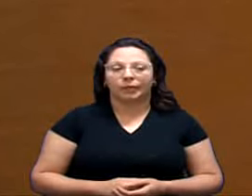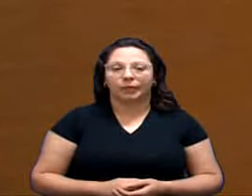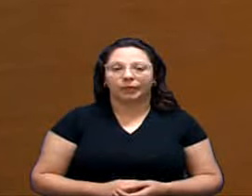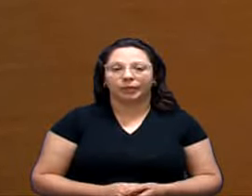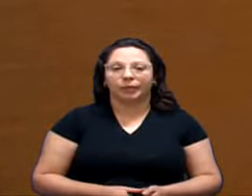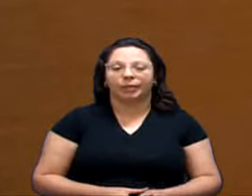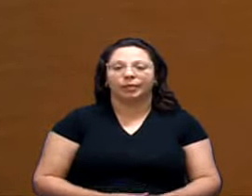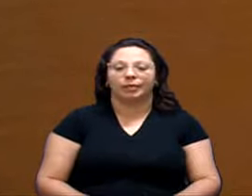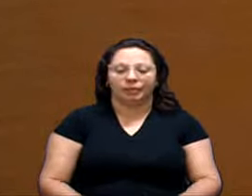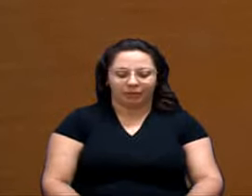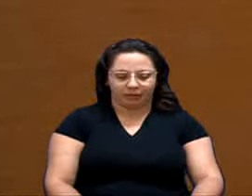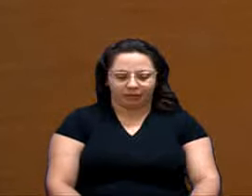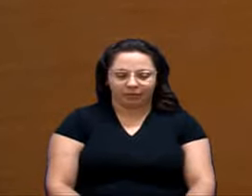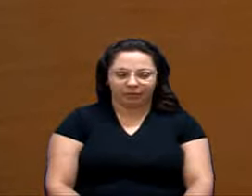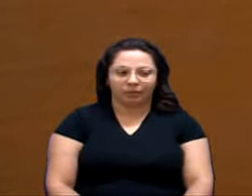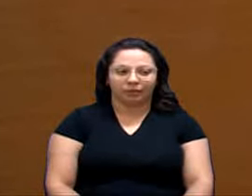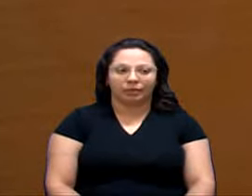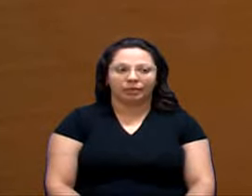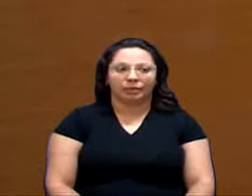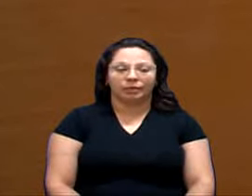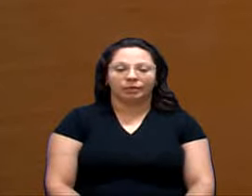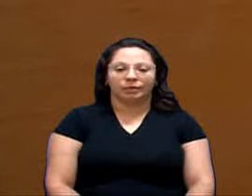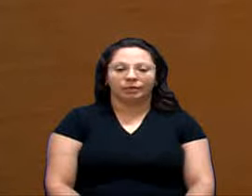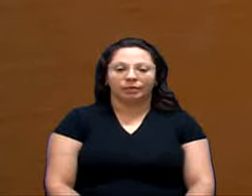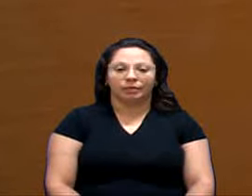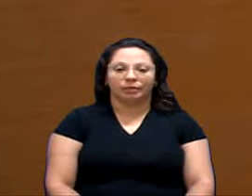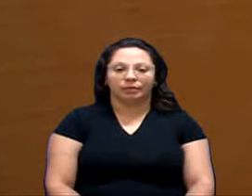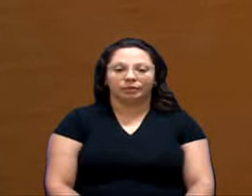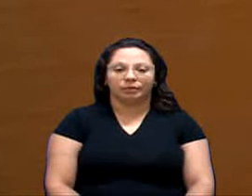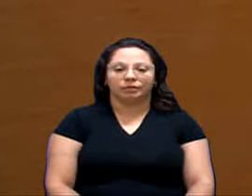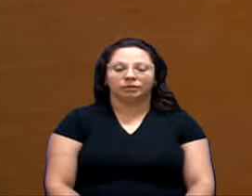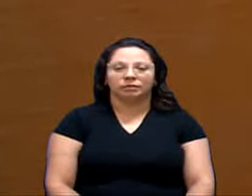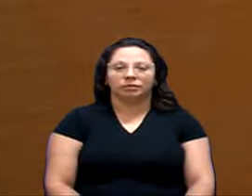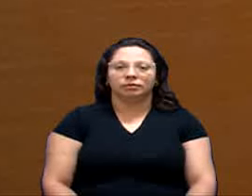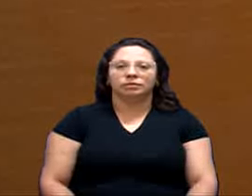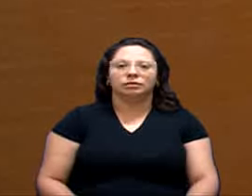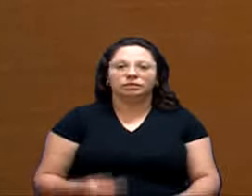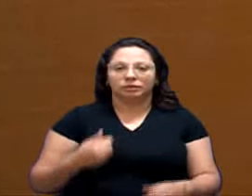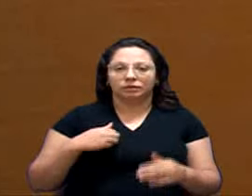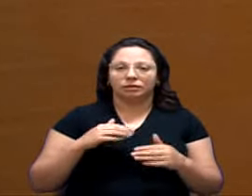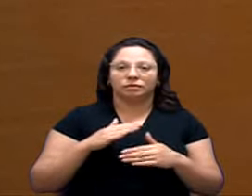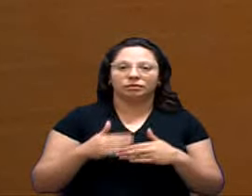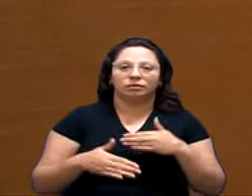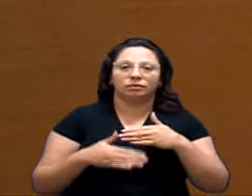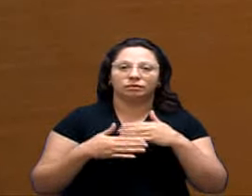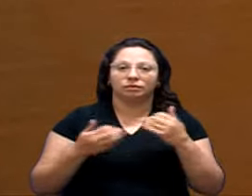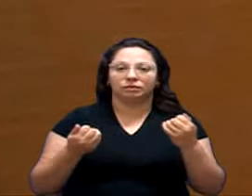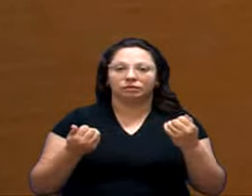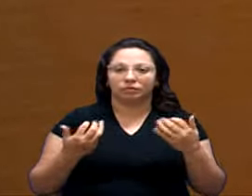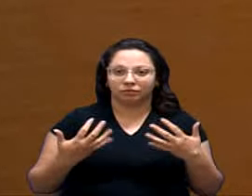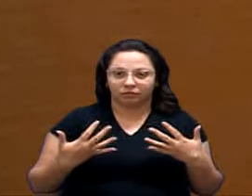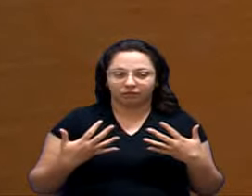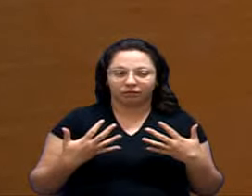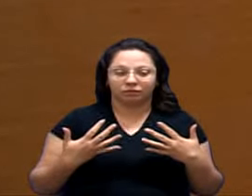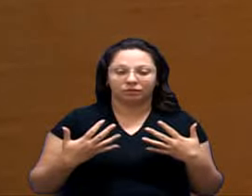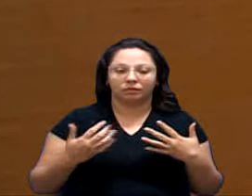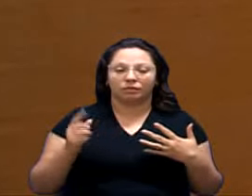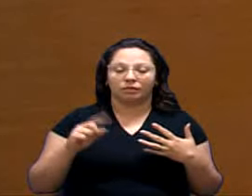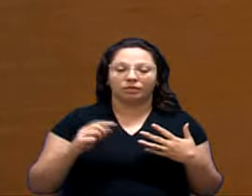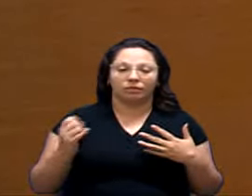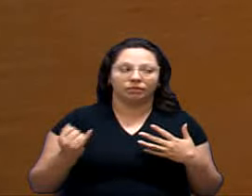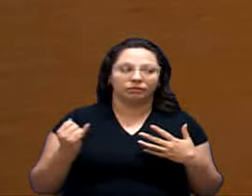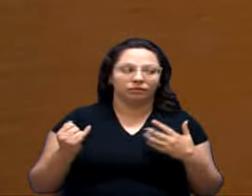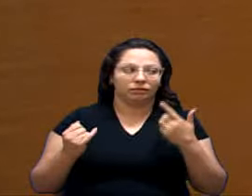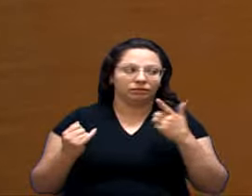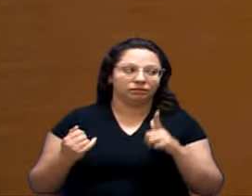preservação quer thago é eu acho que só complementando e é importante de novo